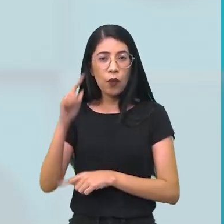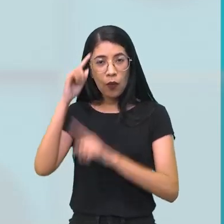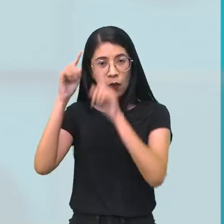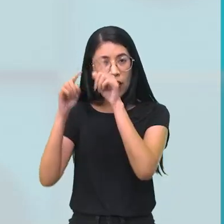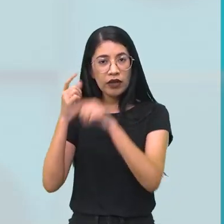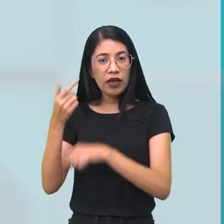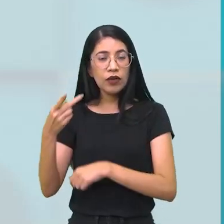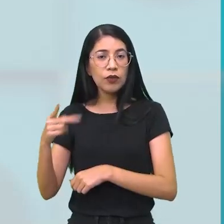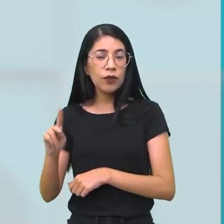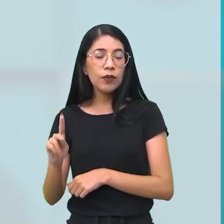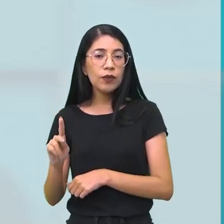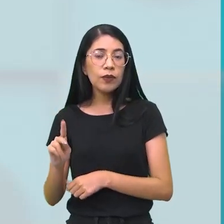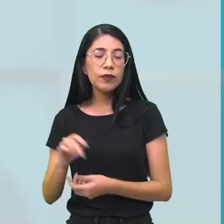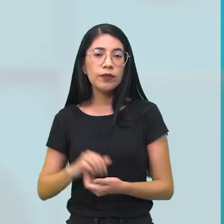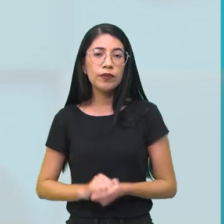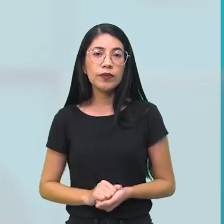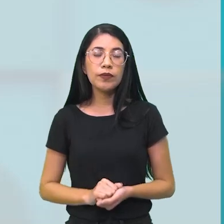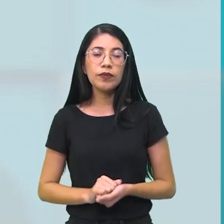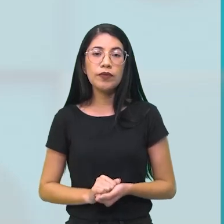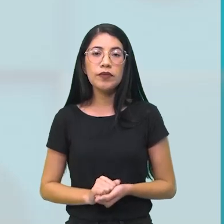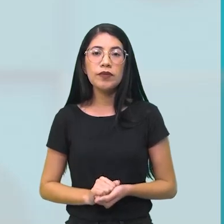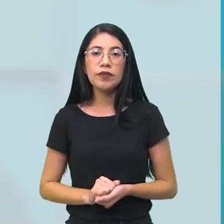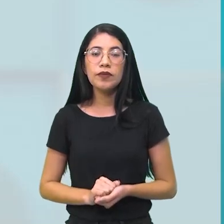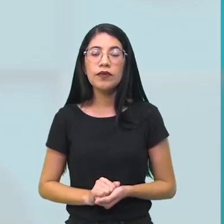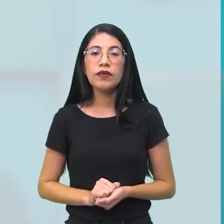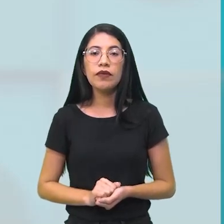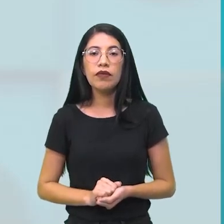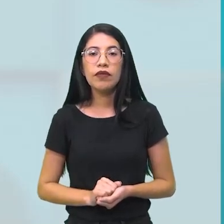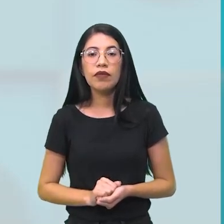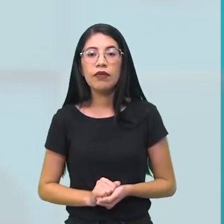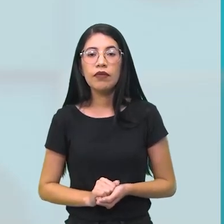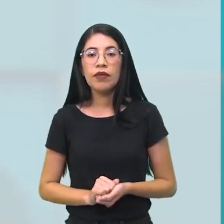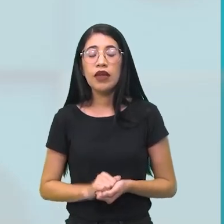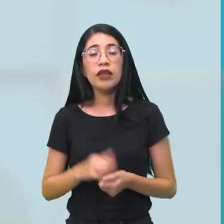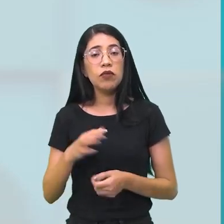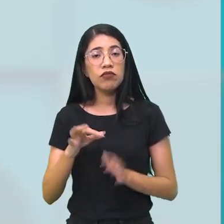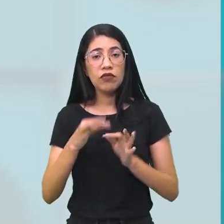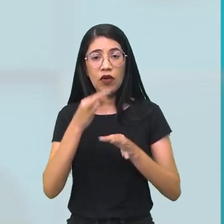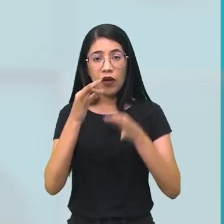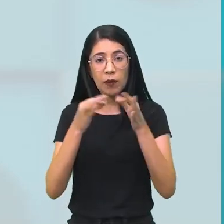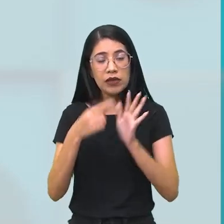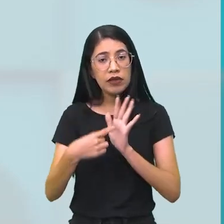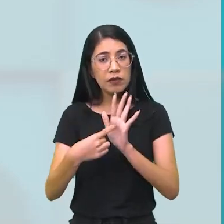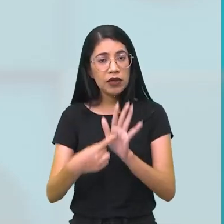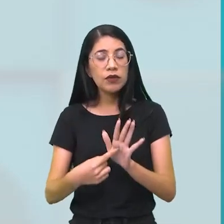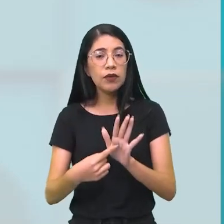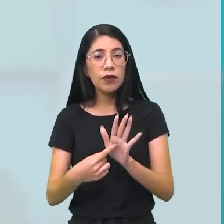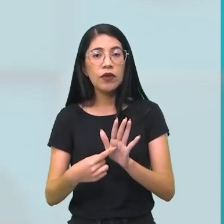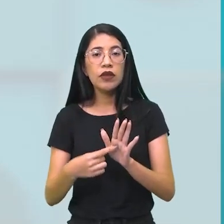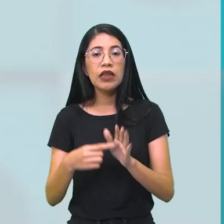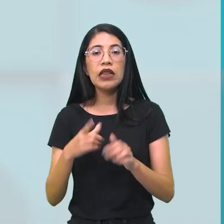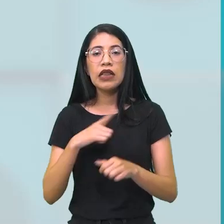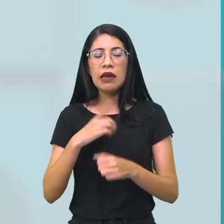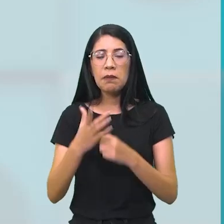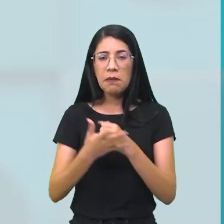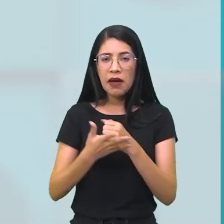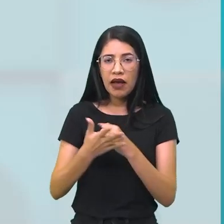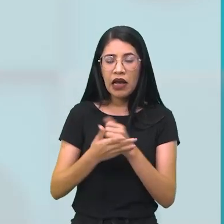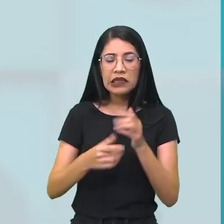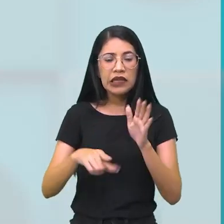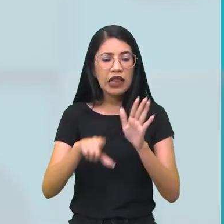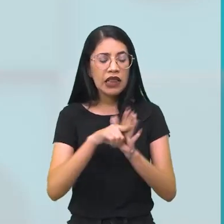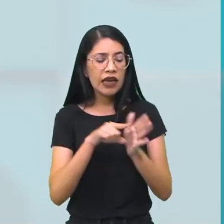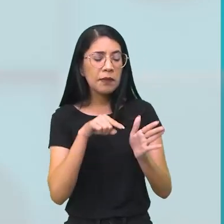ali o seu debatedor oponente. Trouxe um argumento que foi utilizado, ali tem o base, né, base